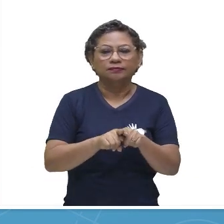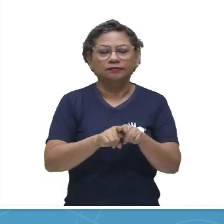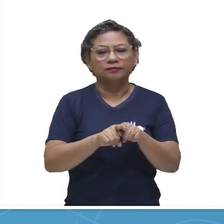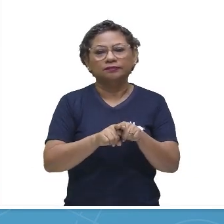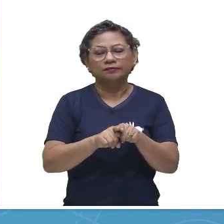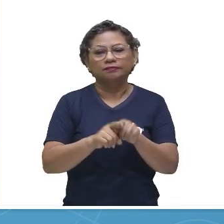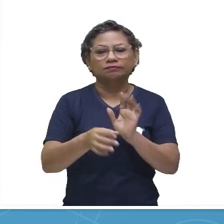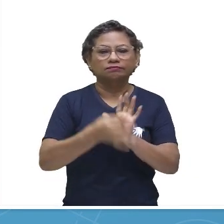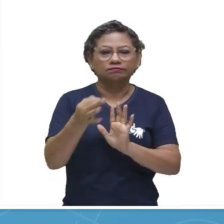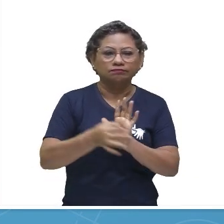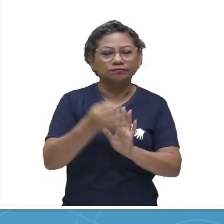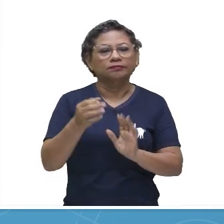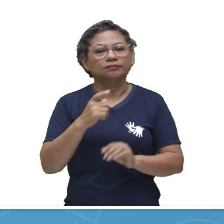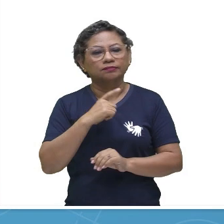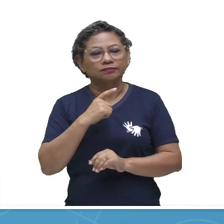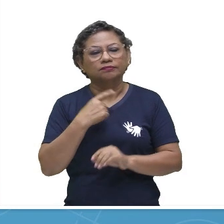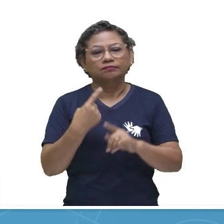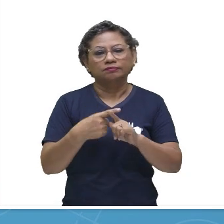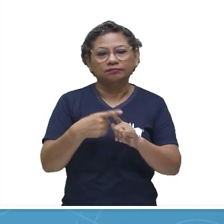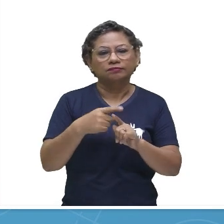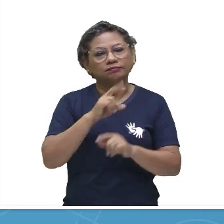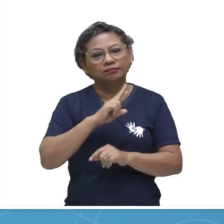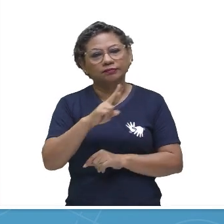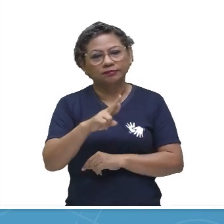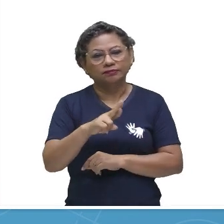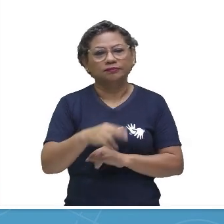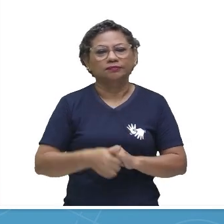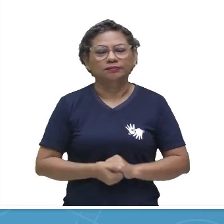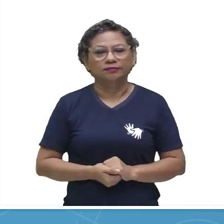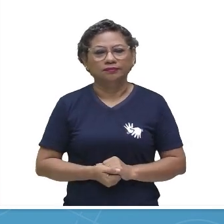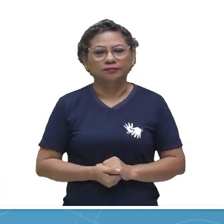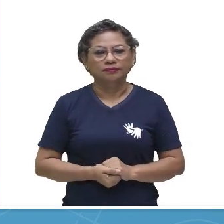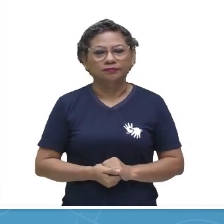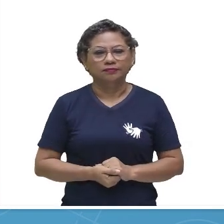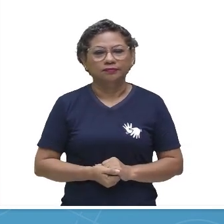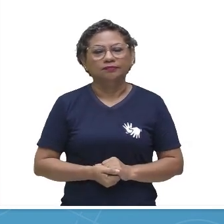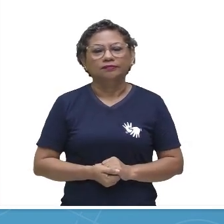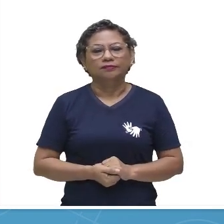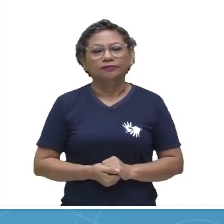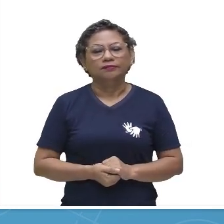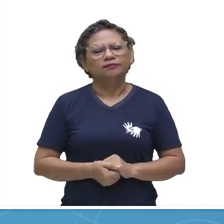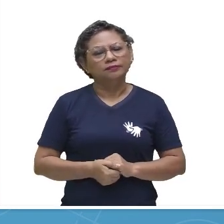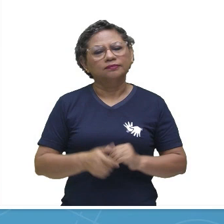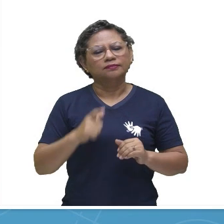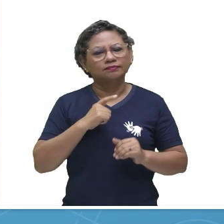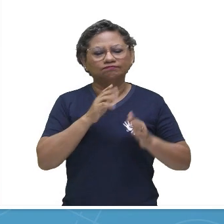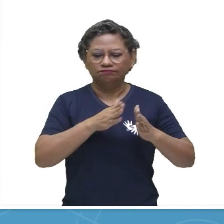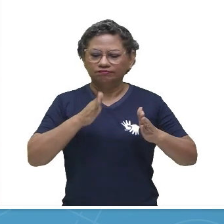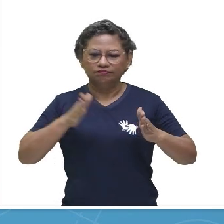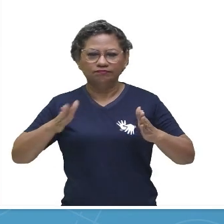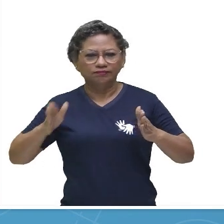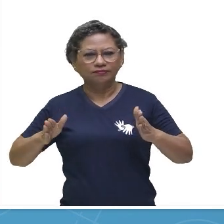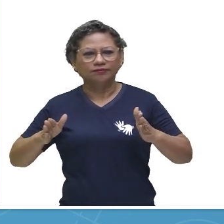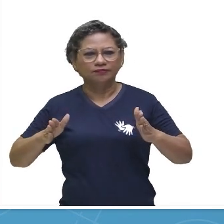à quinta, dividido por 5 à terceira, é igual a 5 ao quadrado, porque subtraímos os expoentes, né? E 5 ao quadrado igual